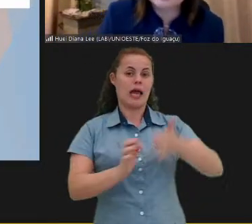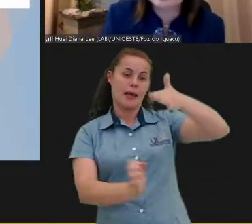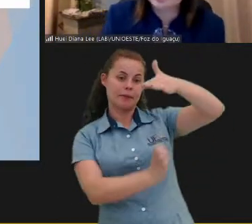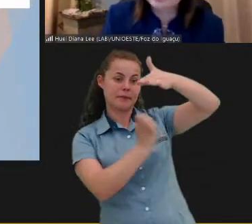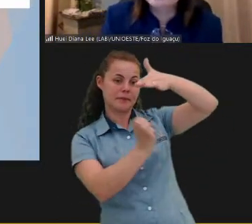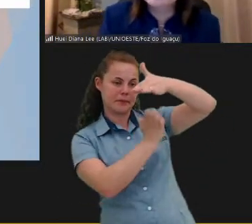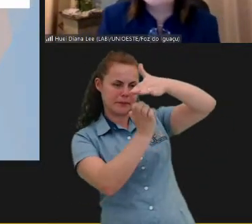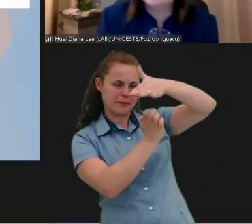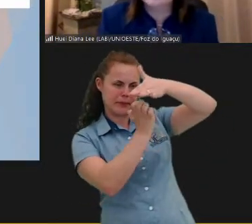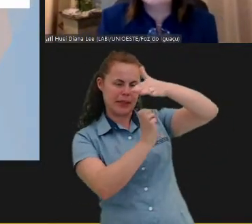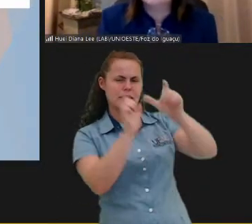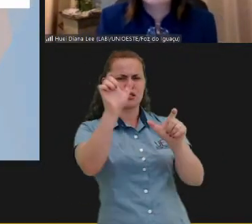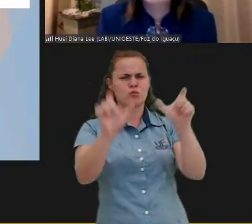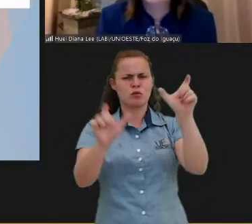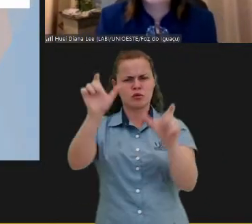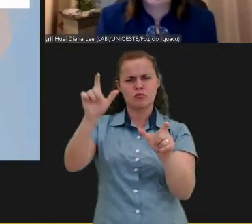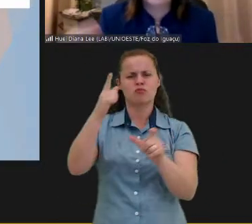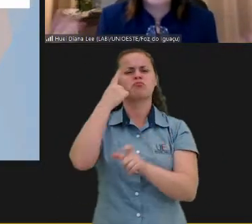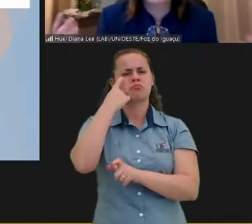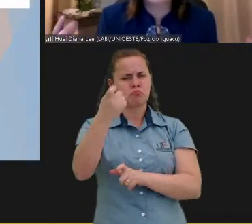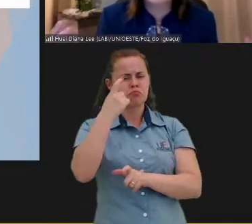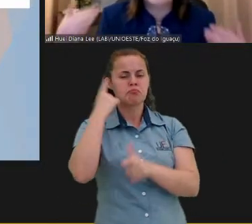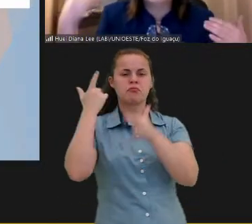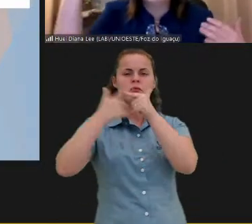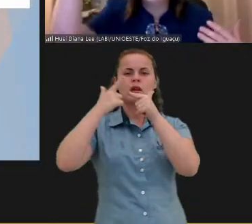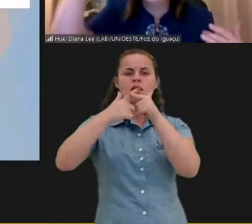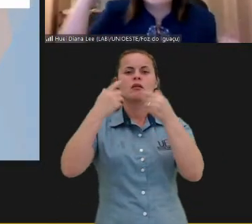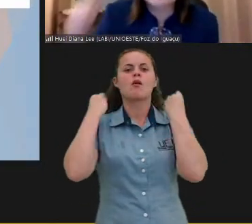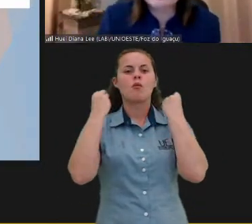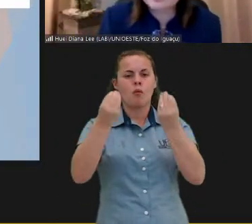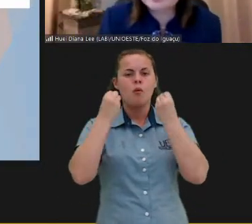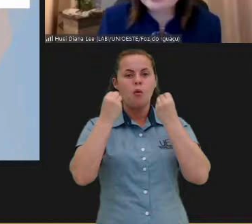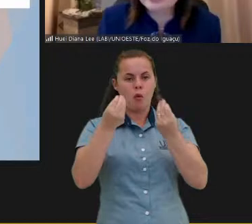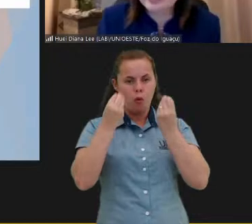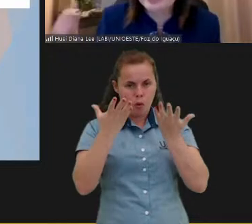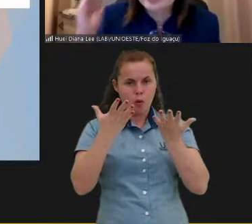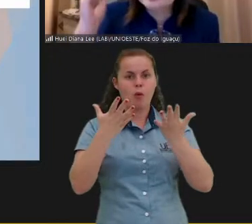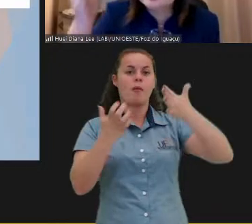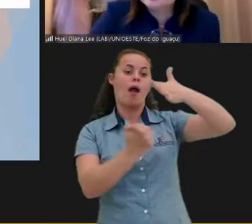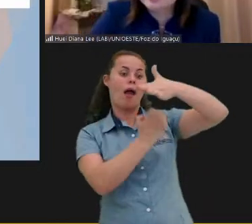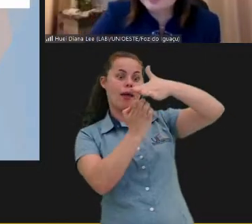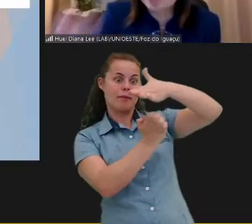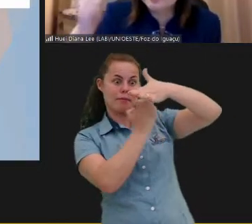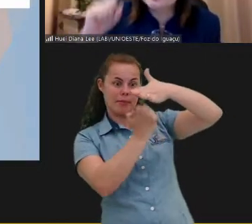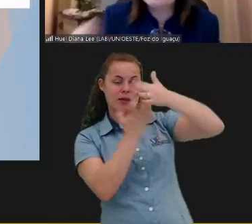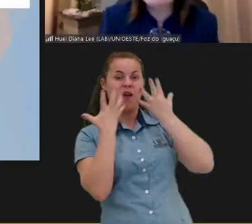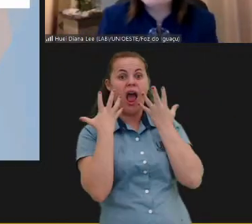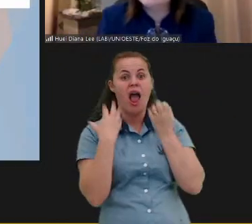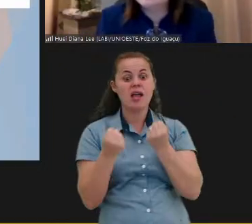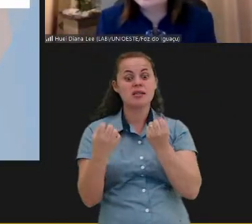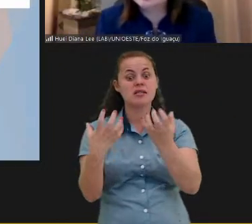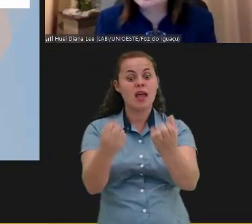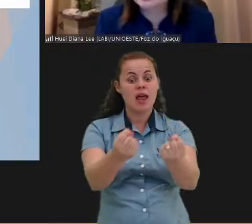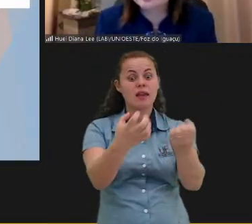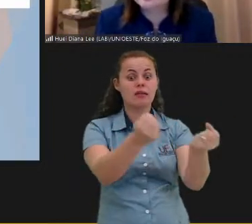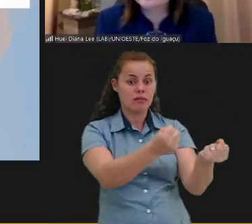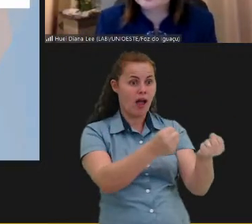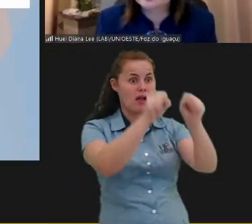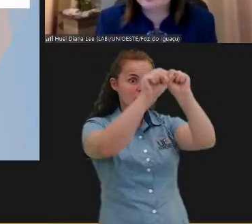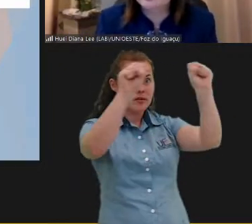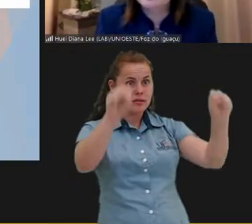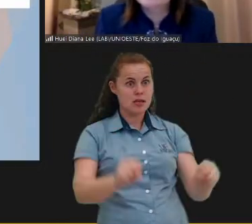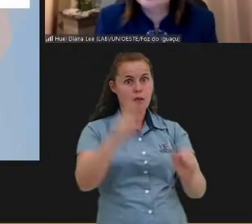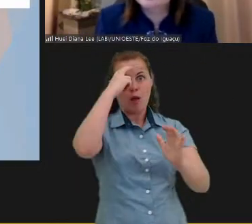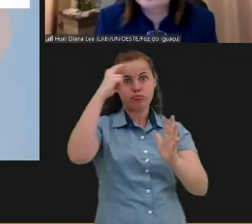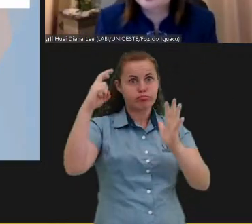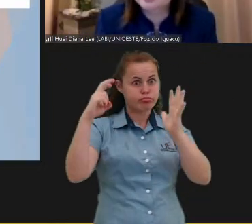pessoal também está muito interessado, porque como é que a alta cúpula da empresa vai aceitar uma recomendação de um sistema de inteligência